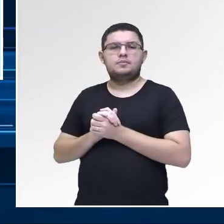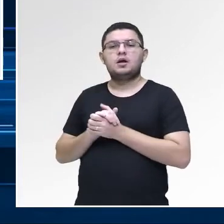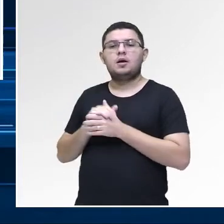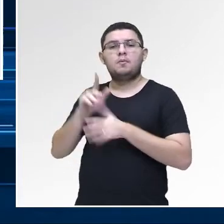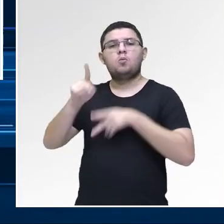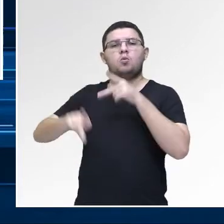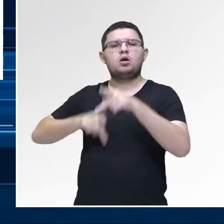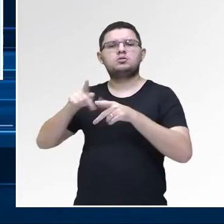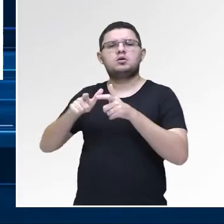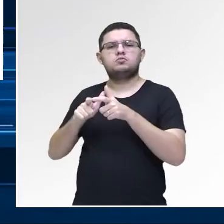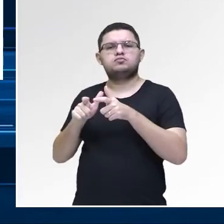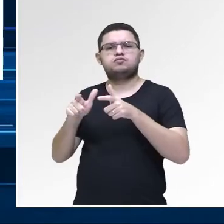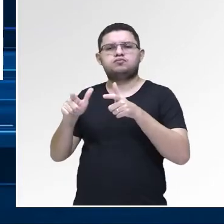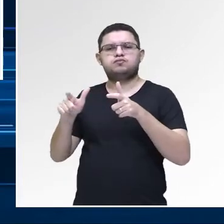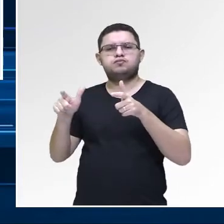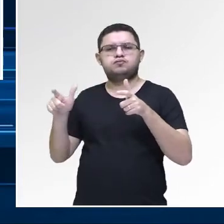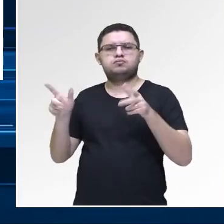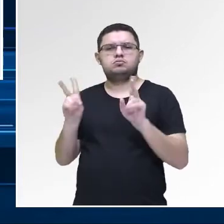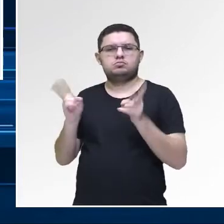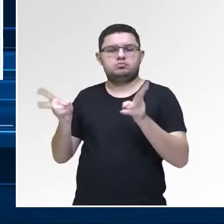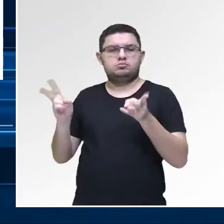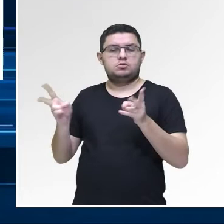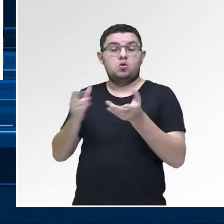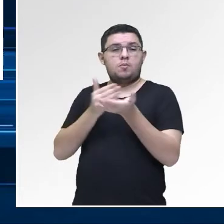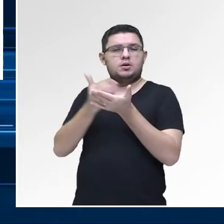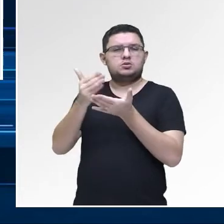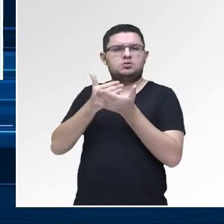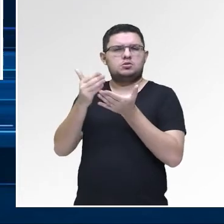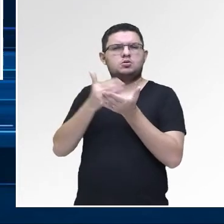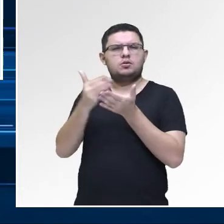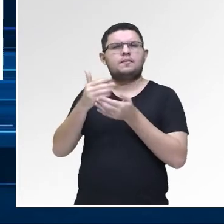ritmo crescente desde